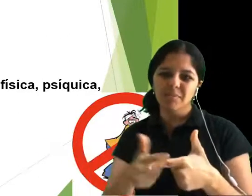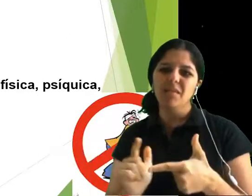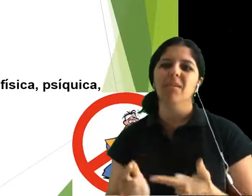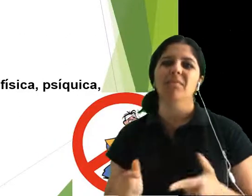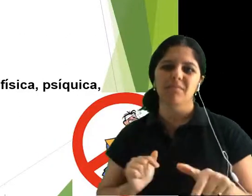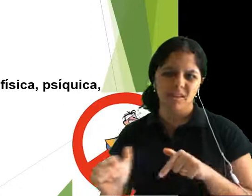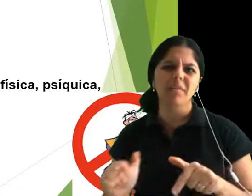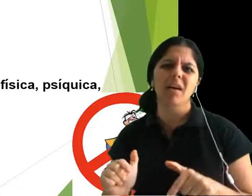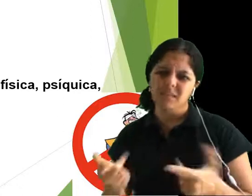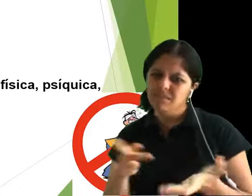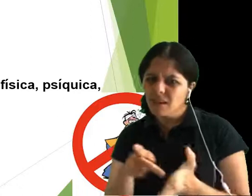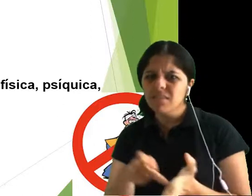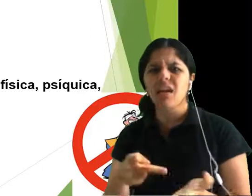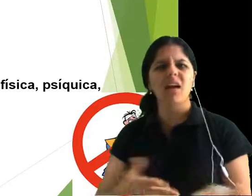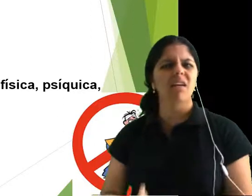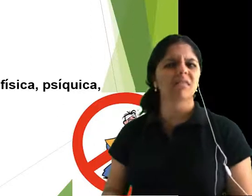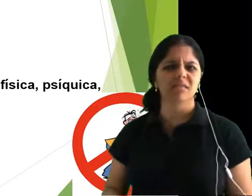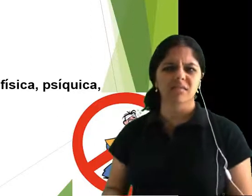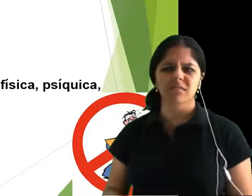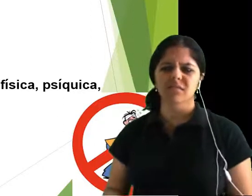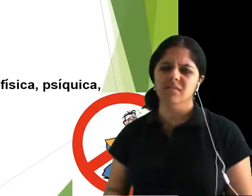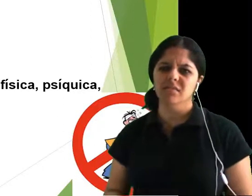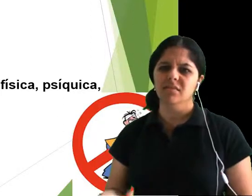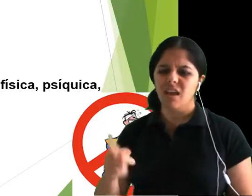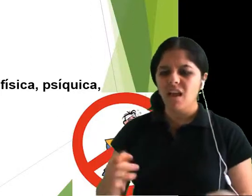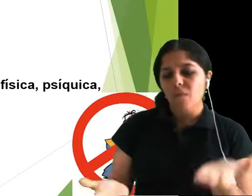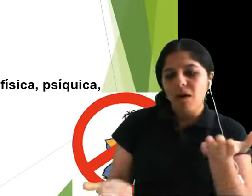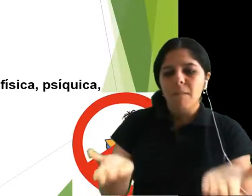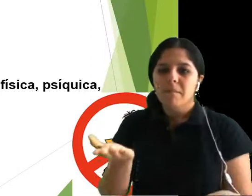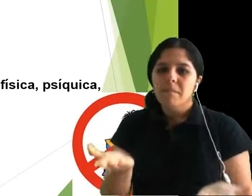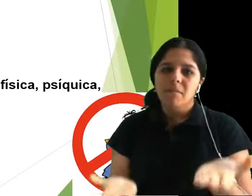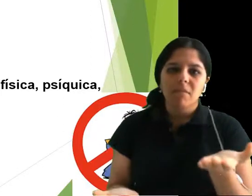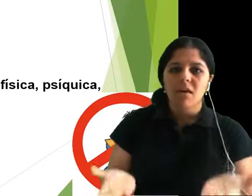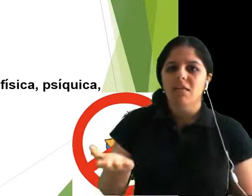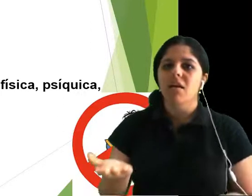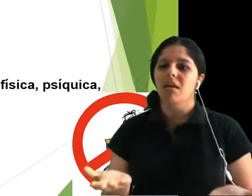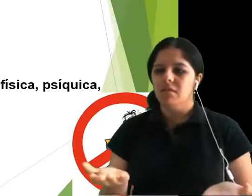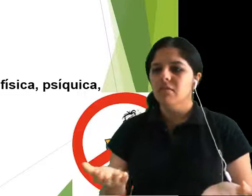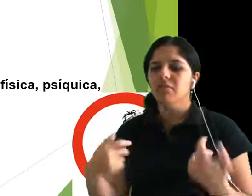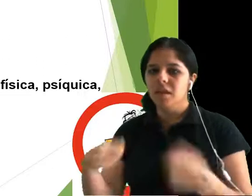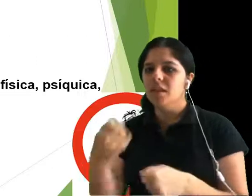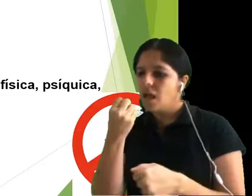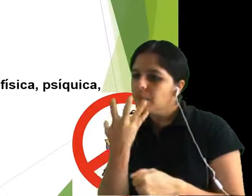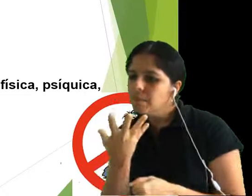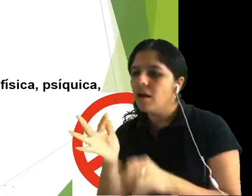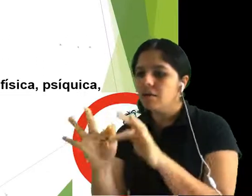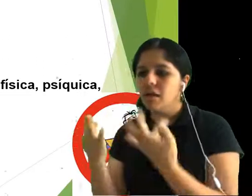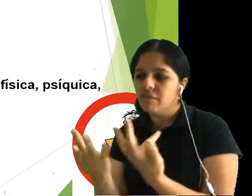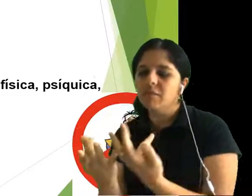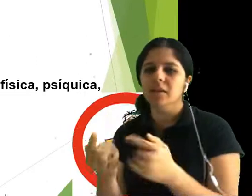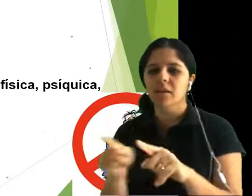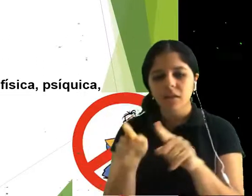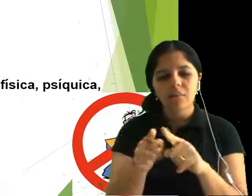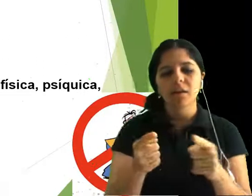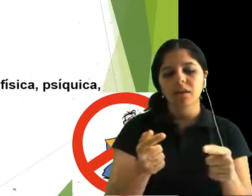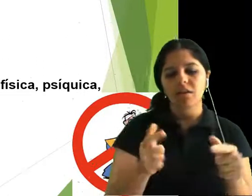trabalho. Claro, gente, não existe. É uma balança. A gente precisa estar bem no lado pessoal e precisa estar bem no lado